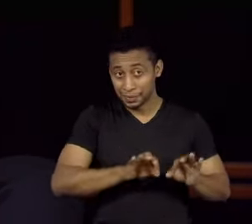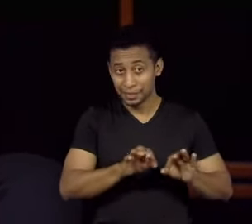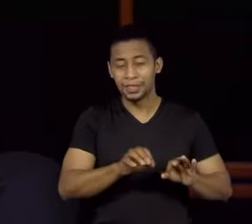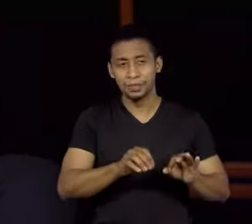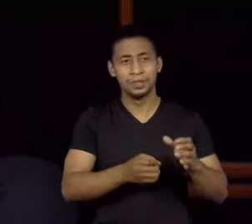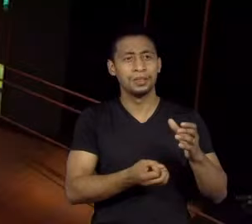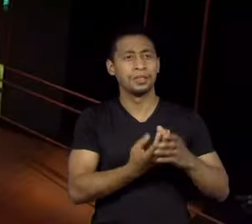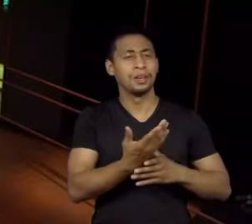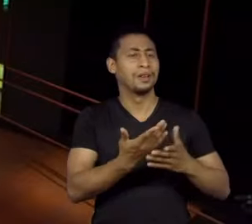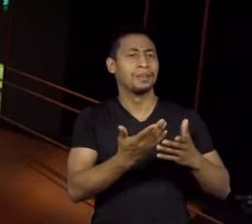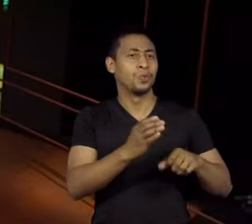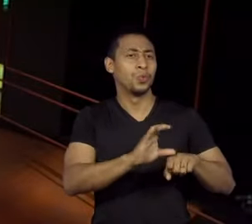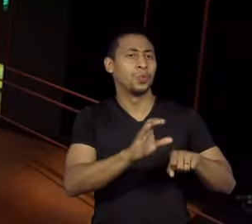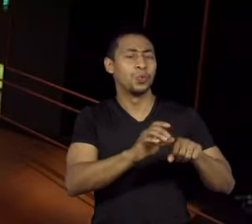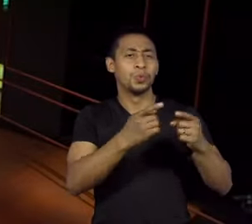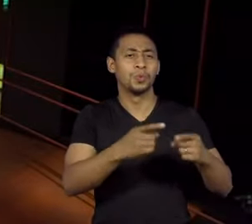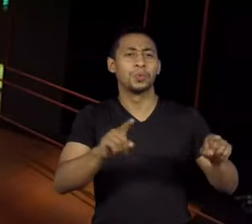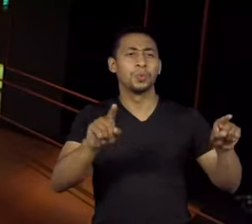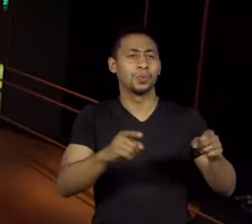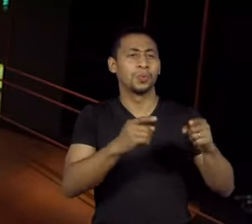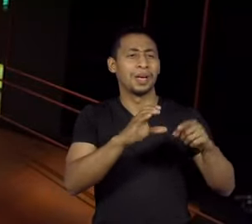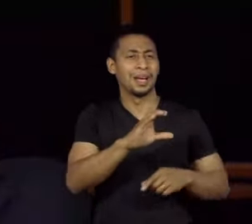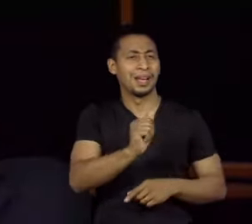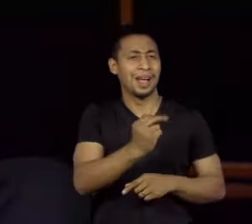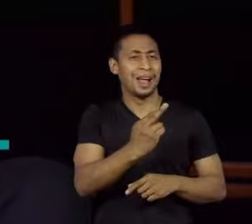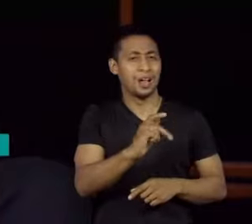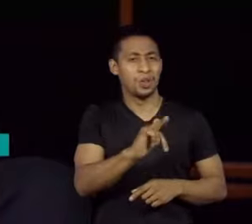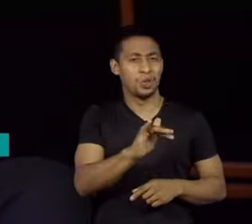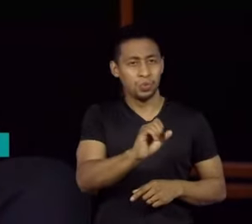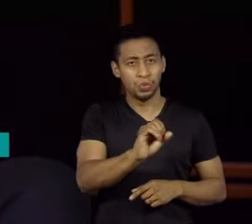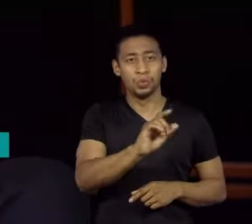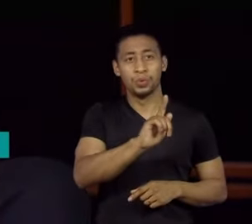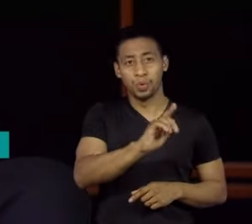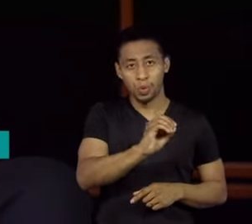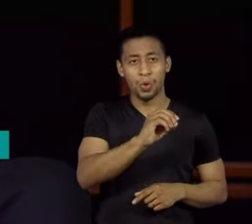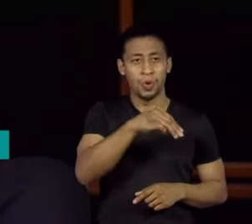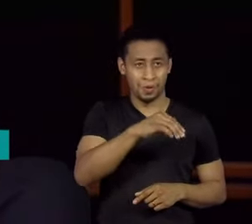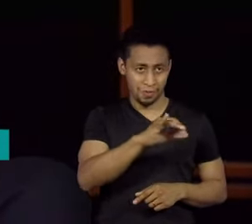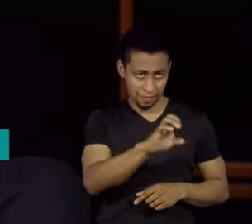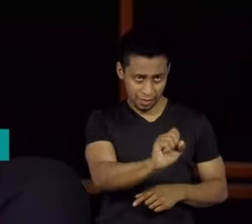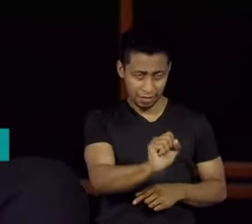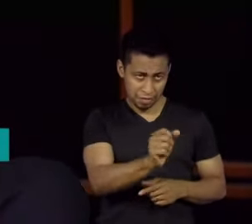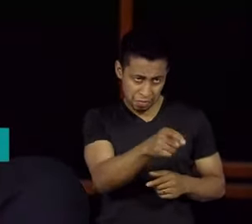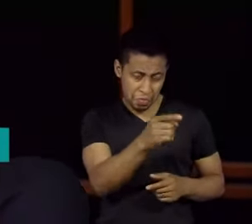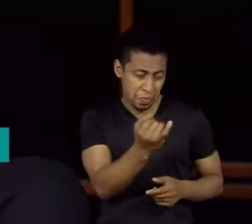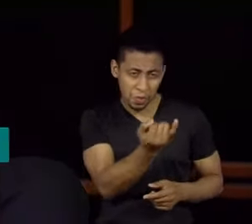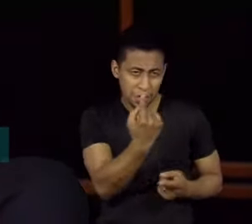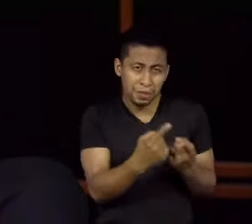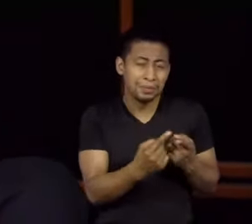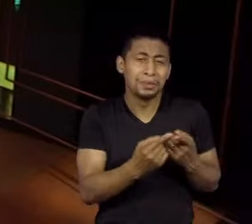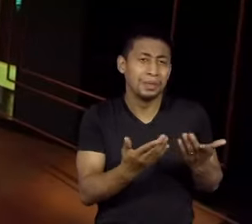compositor brasileiro Carlos Gomes. Qual é a importância do Carlos Gomes na música clássica